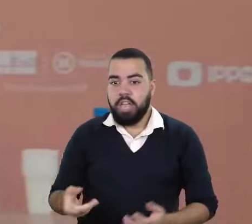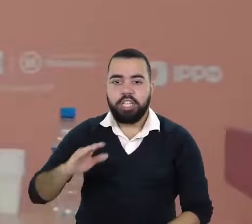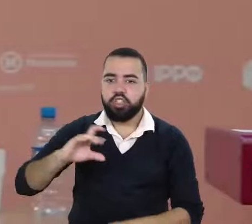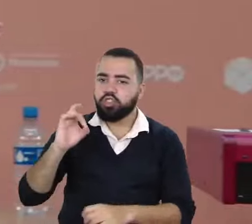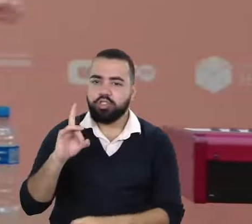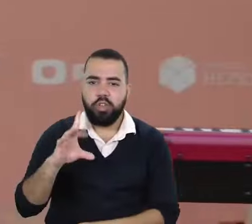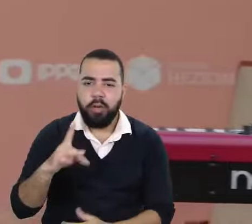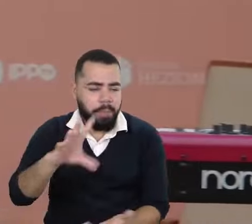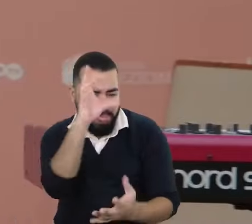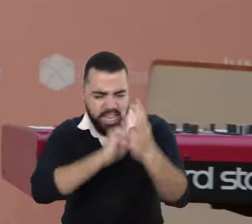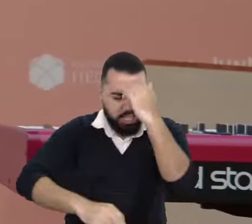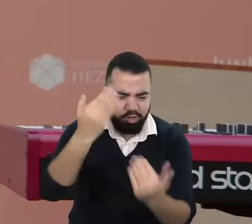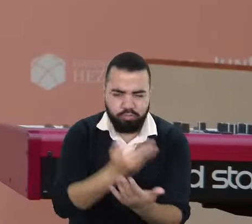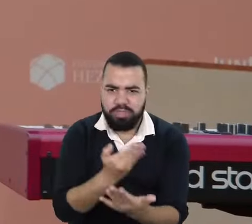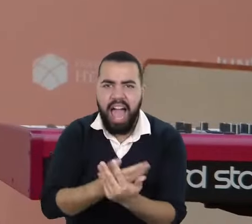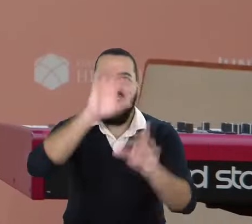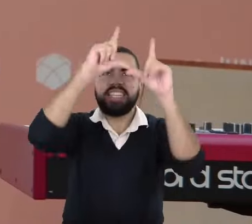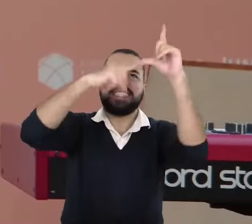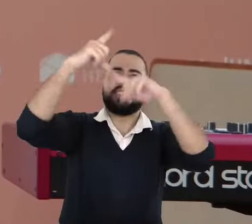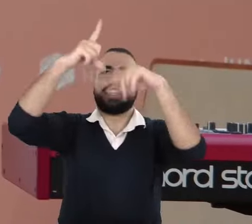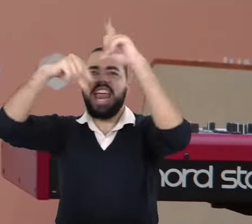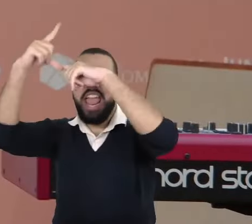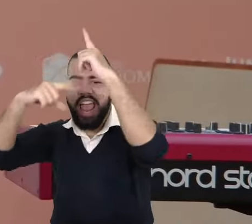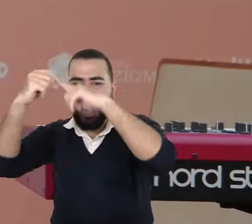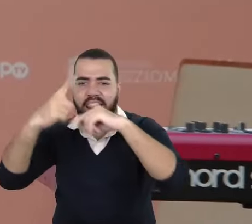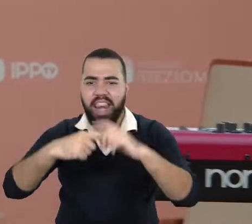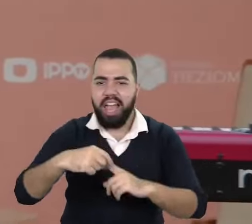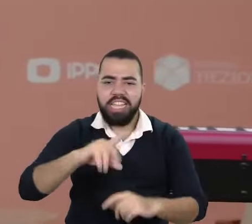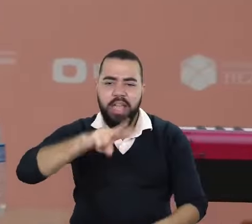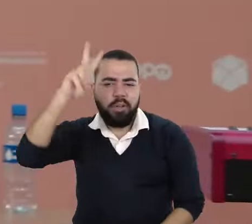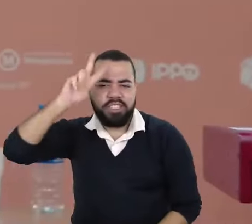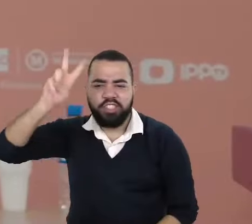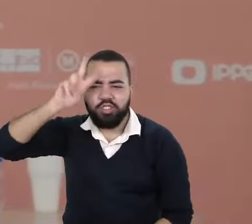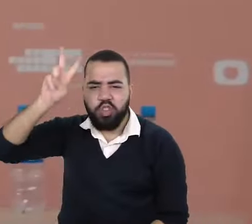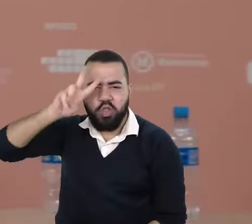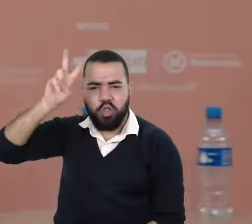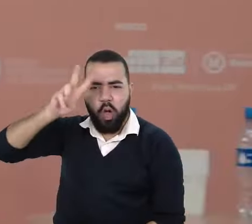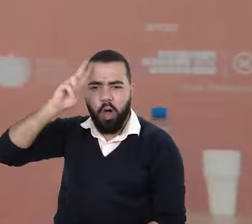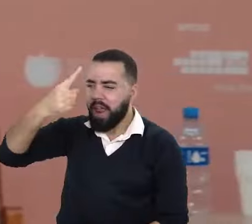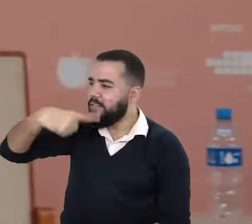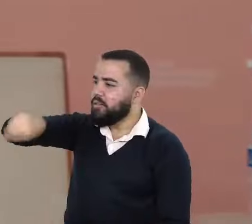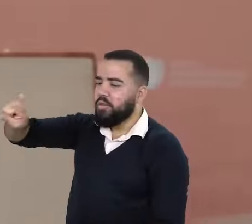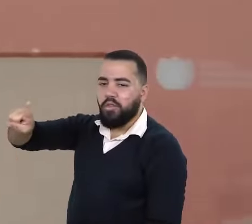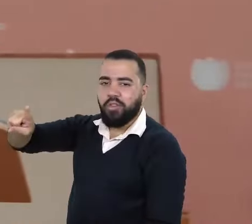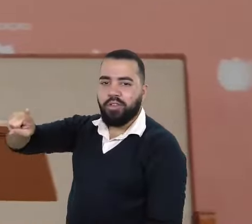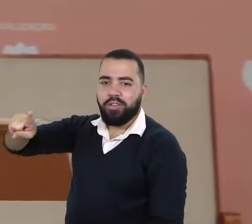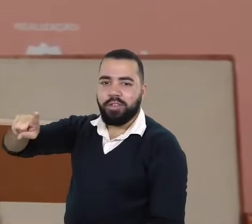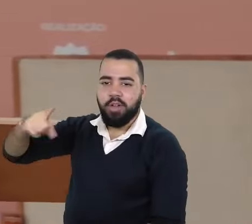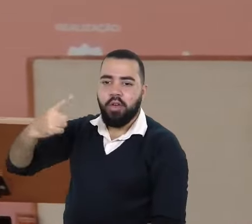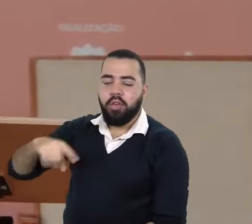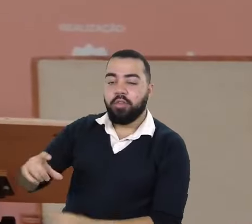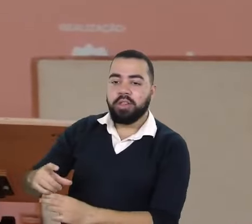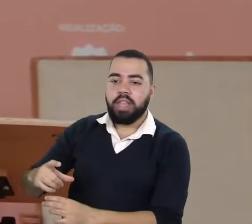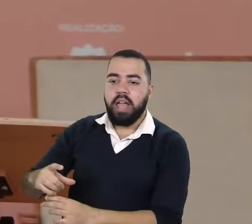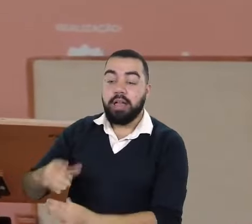saber de estudar, de astronomia. Fiquei uma expert em história, né, mãe? Fui até no café filosófico da